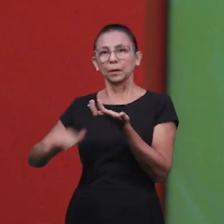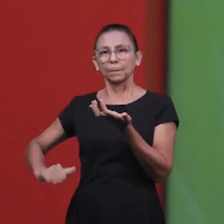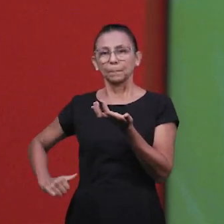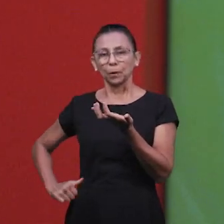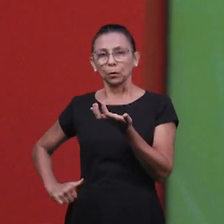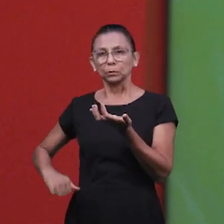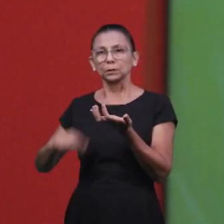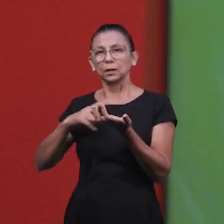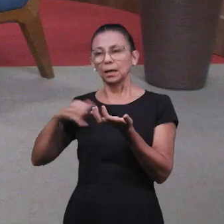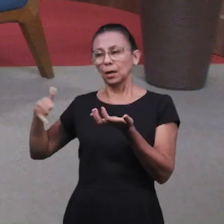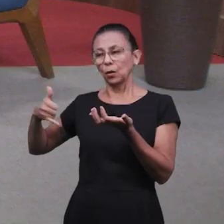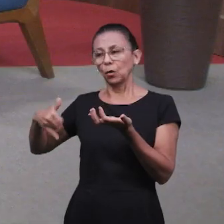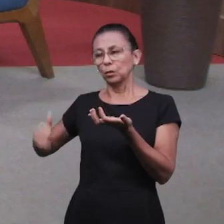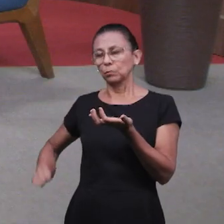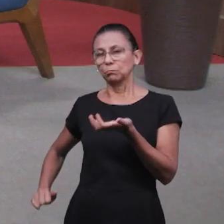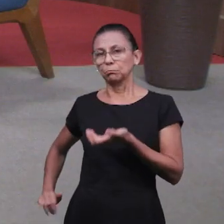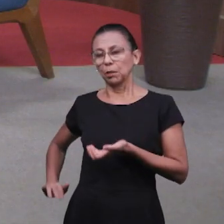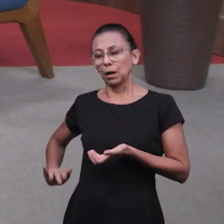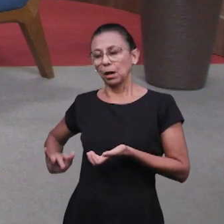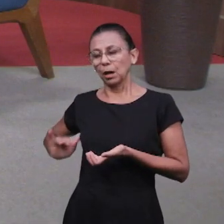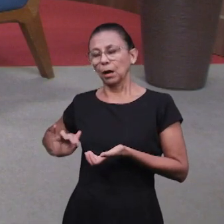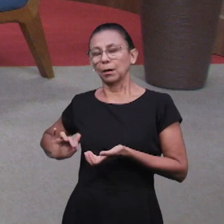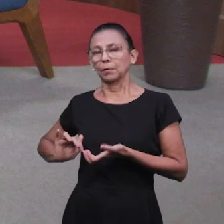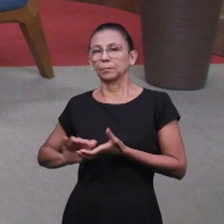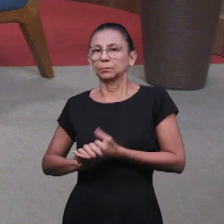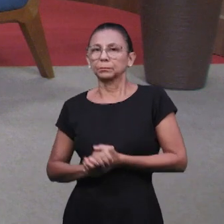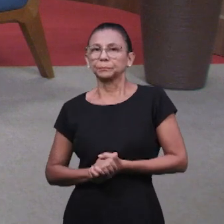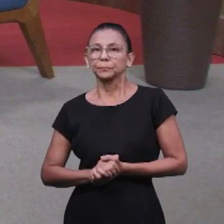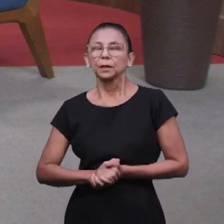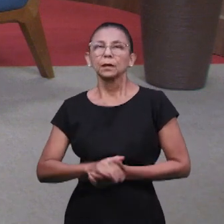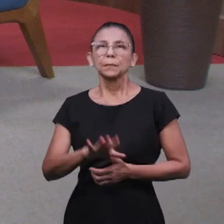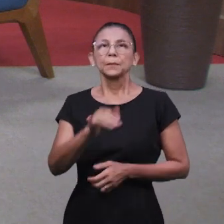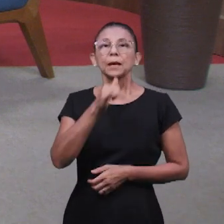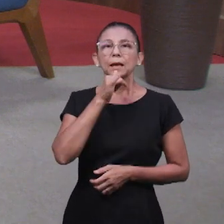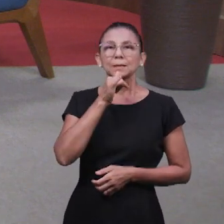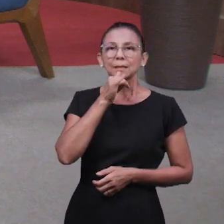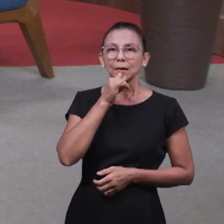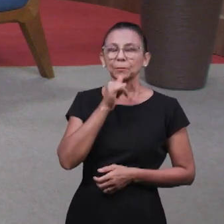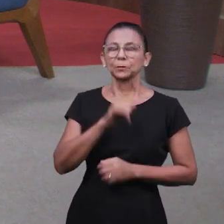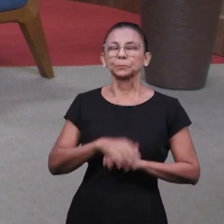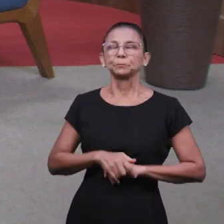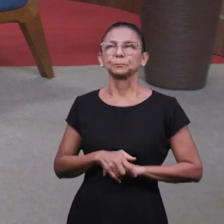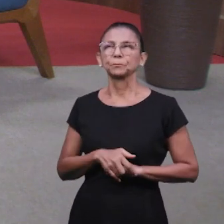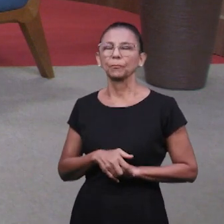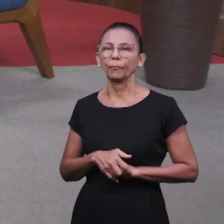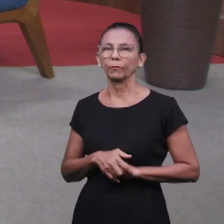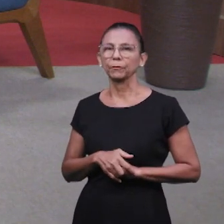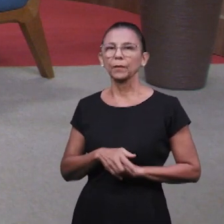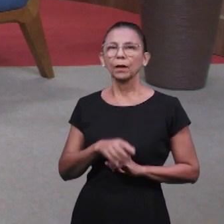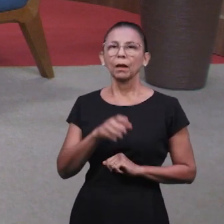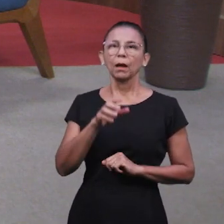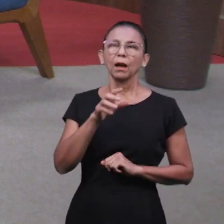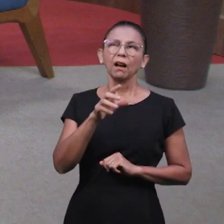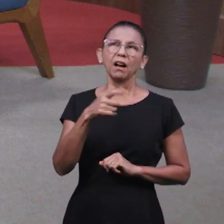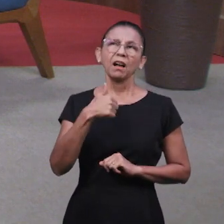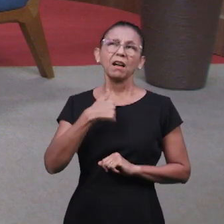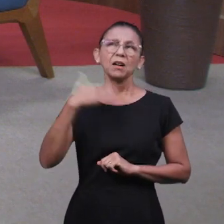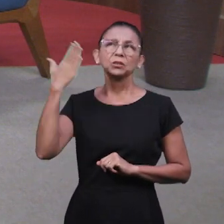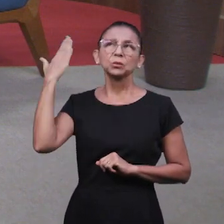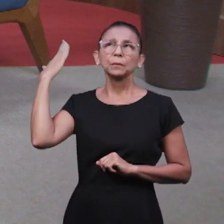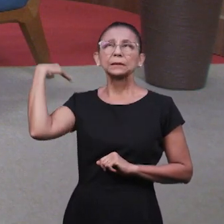acesa. Você falar, eu já tive uma experiência com o Espírito Santo, eu já tive